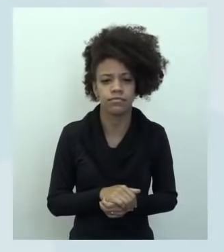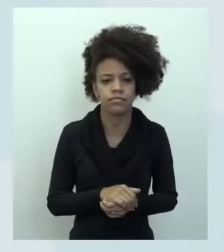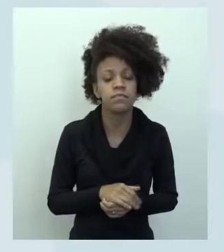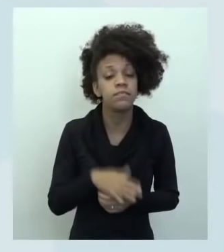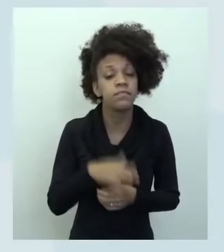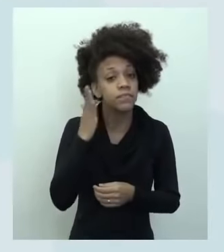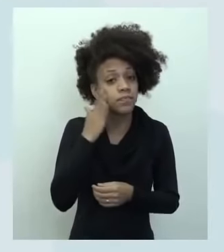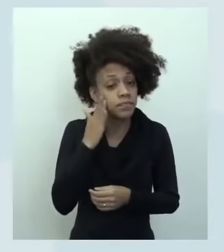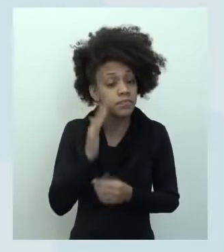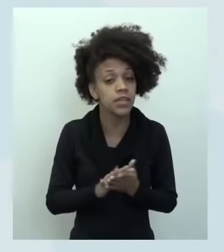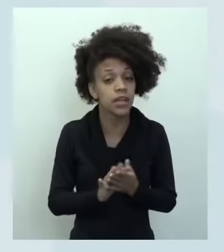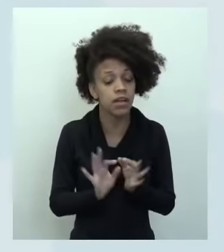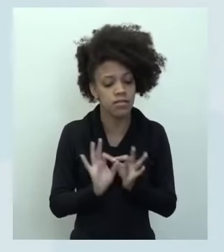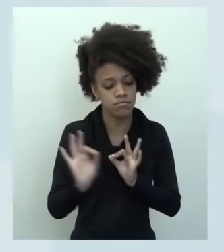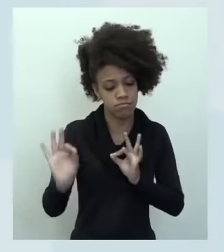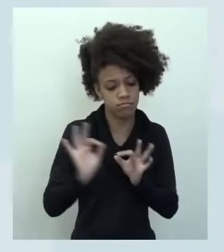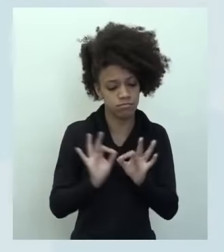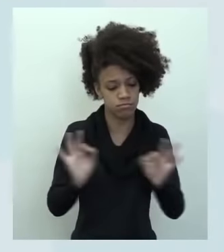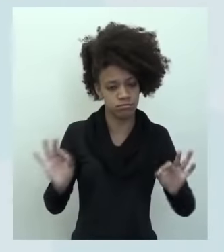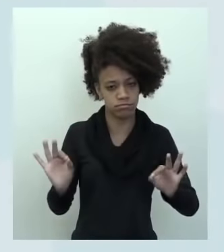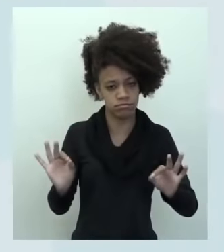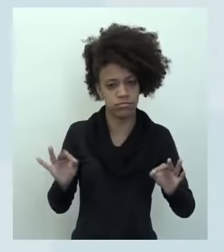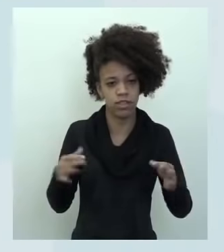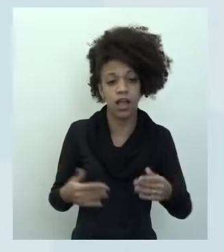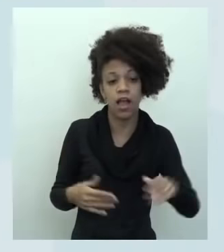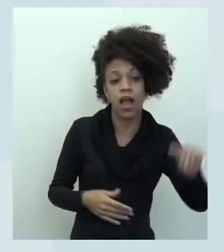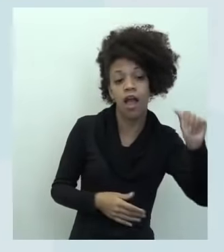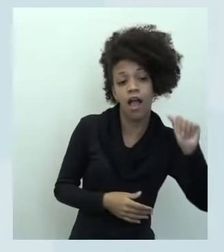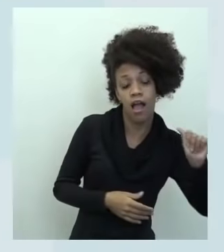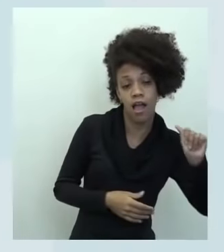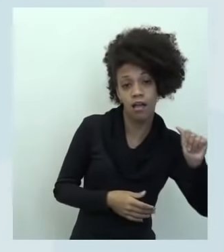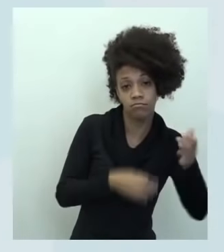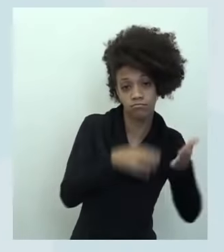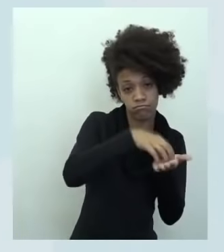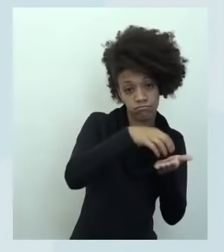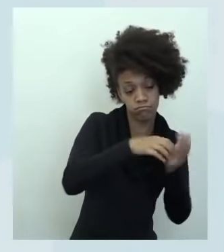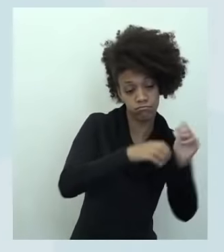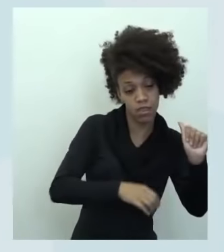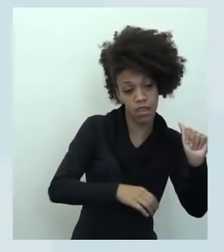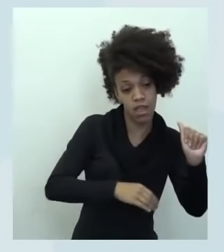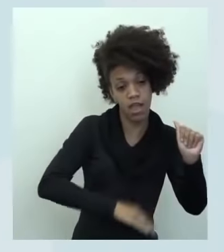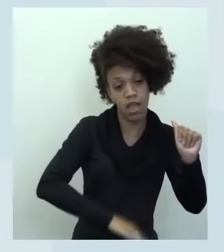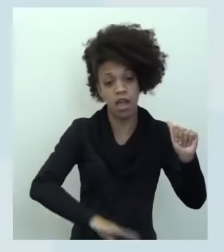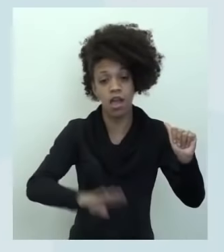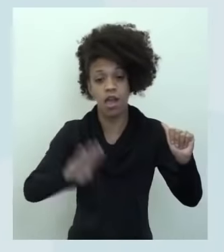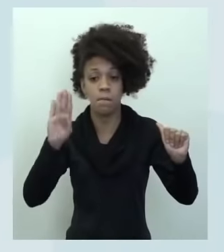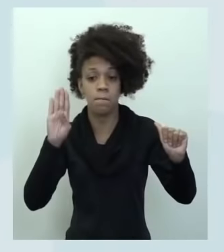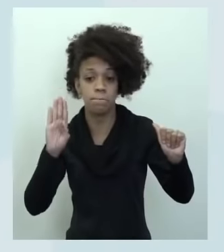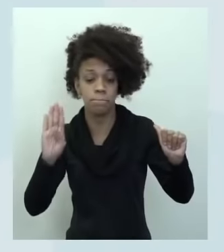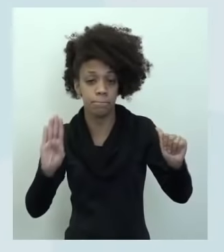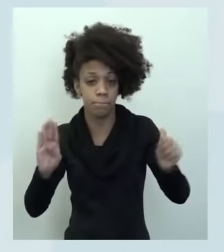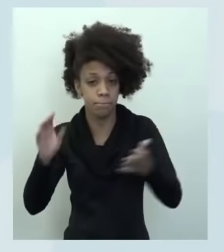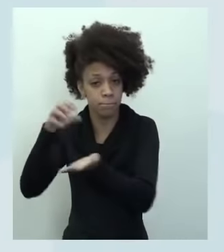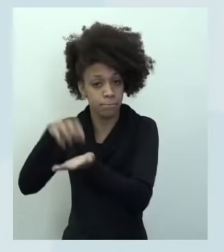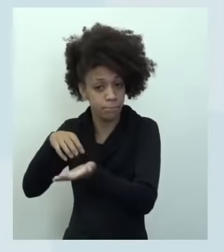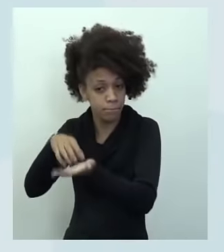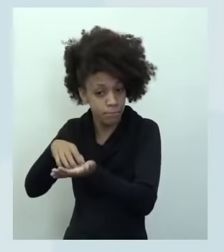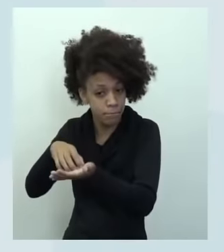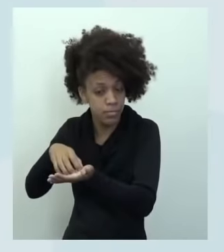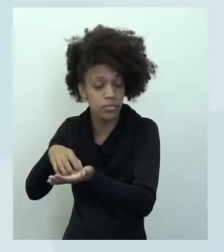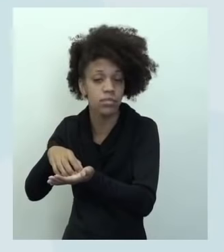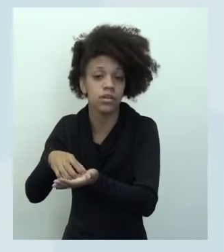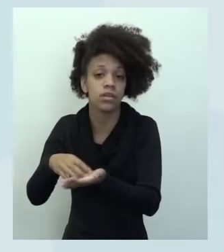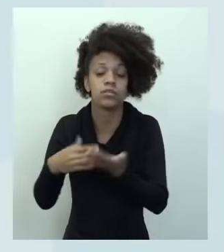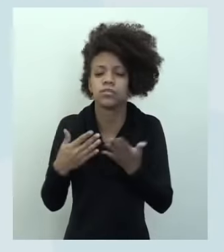sabe-se que a distância em linha reta da cidade A, né, a uma cidade A, uma cidade B, ou